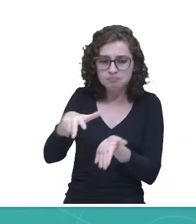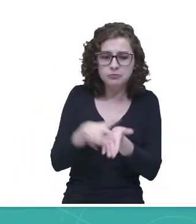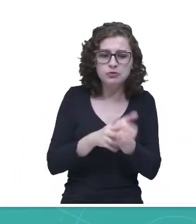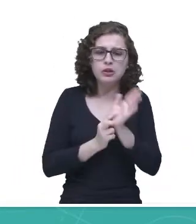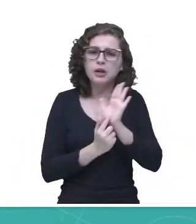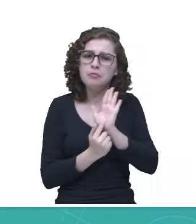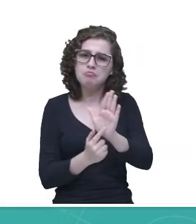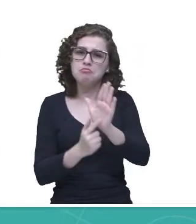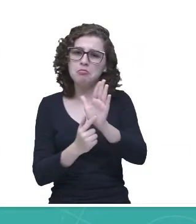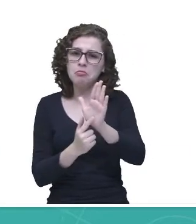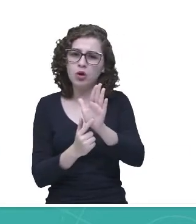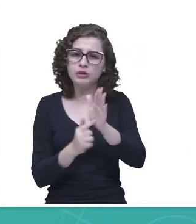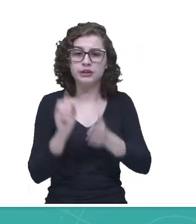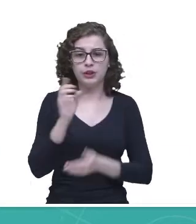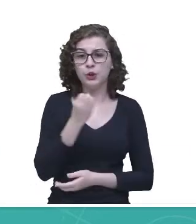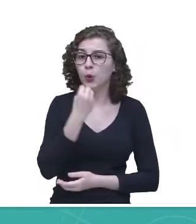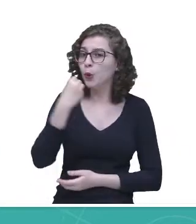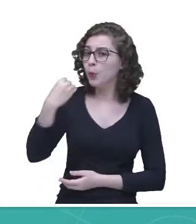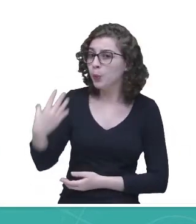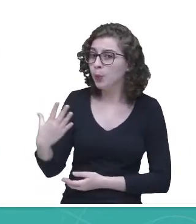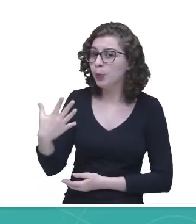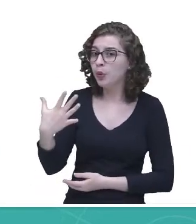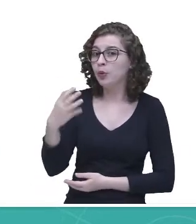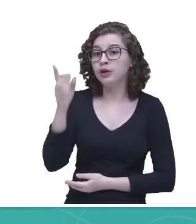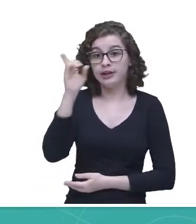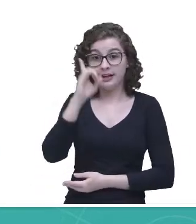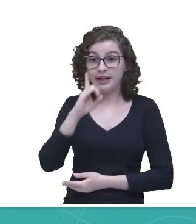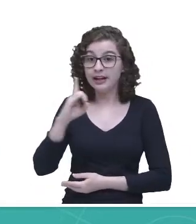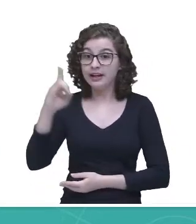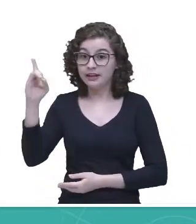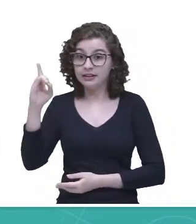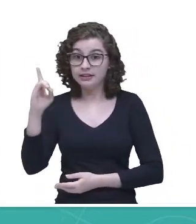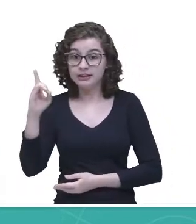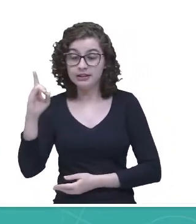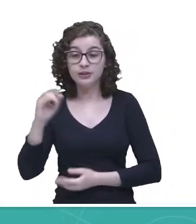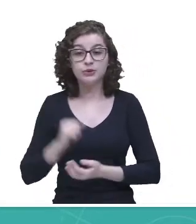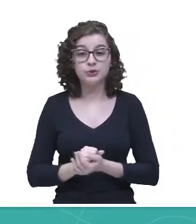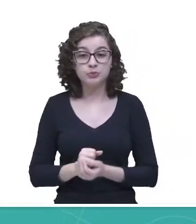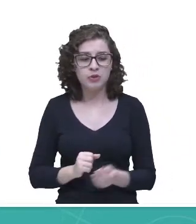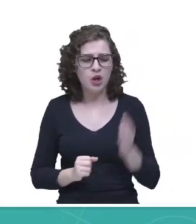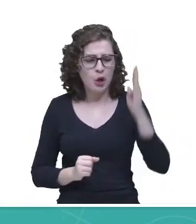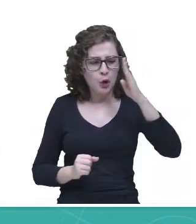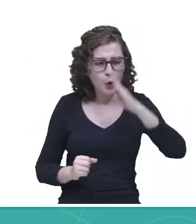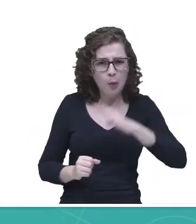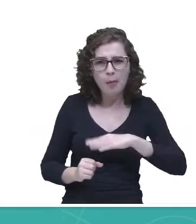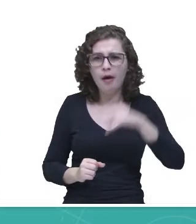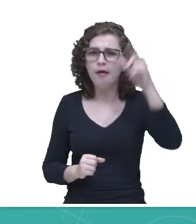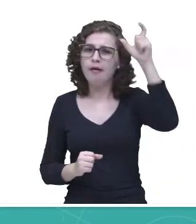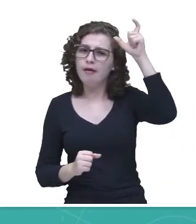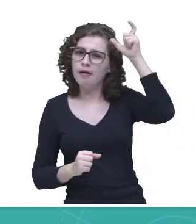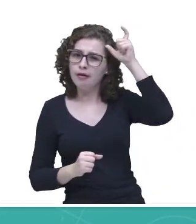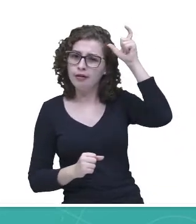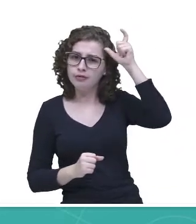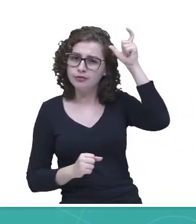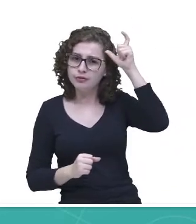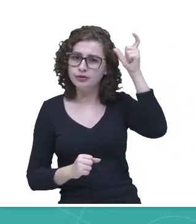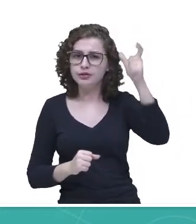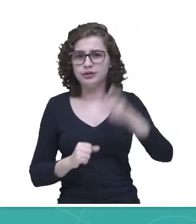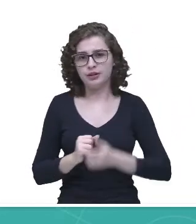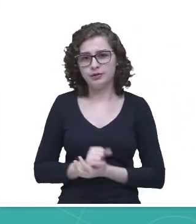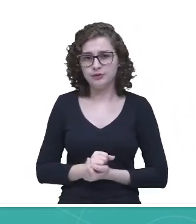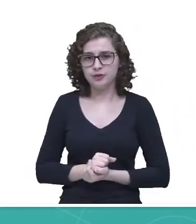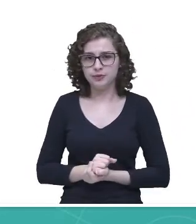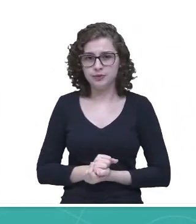em duas divindades antagônicas que não cessam de combater-se. Uma dessas